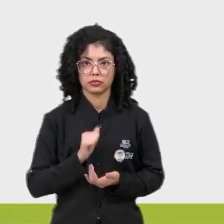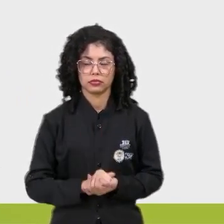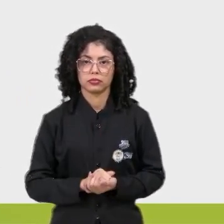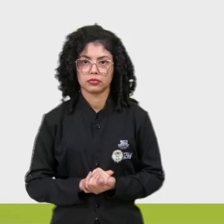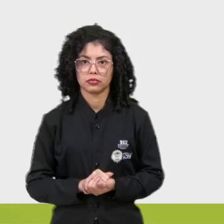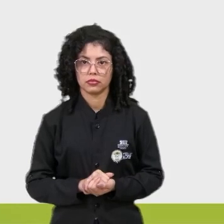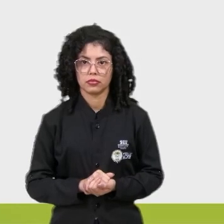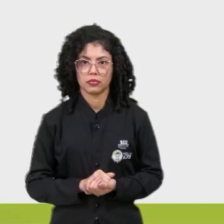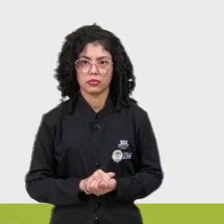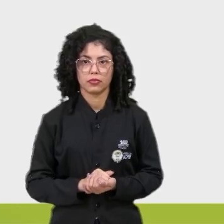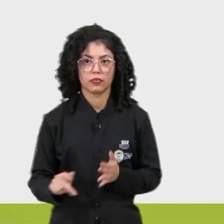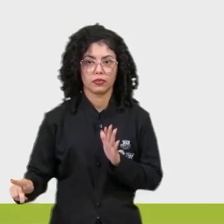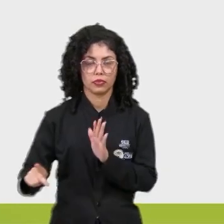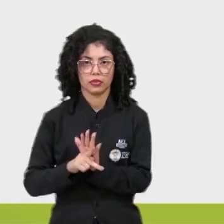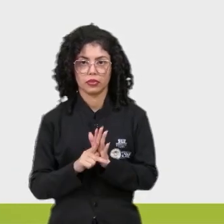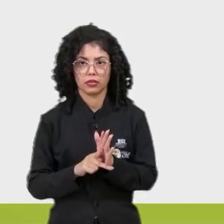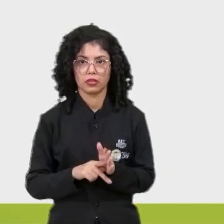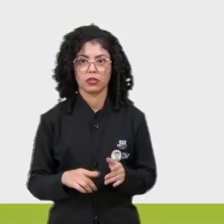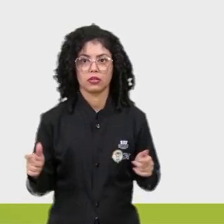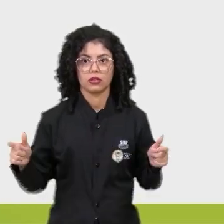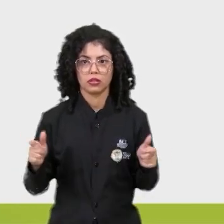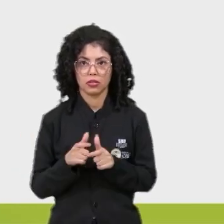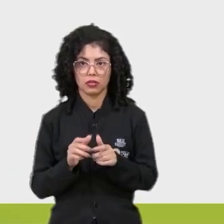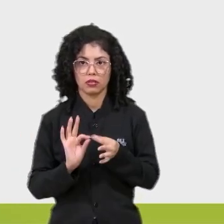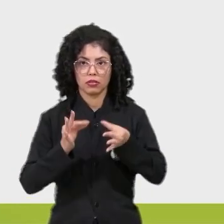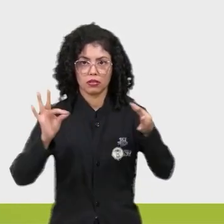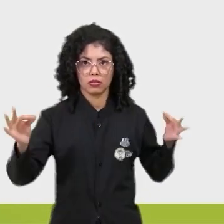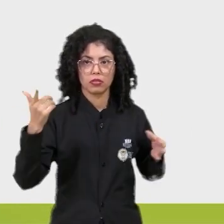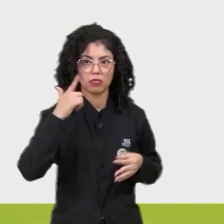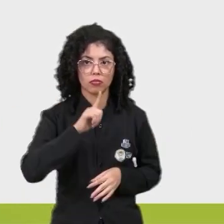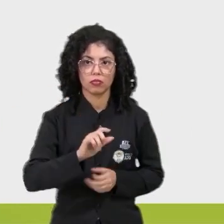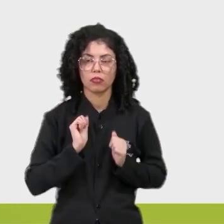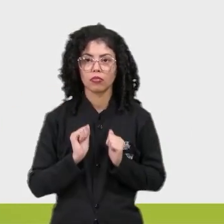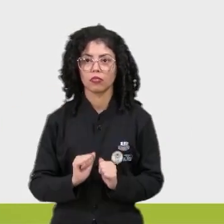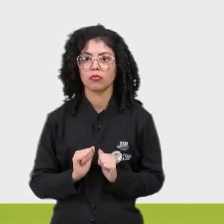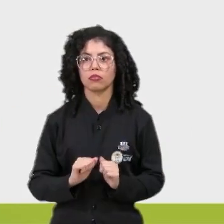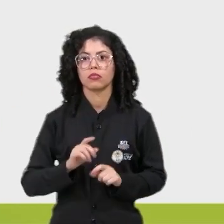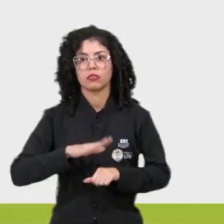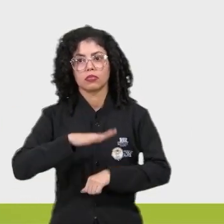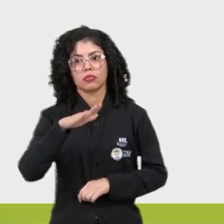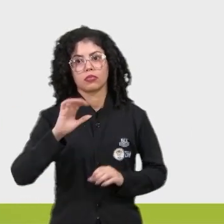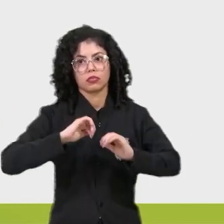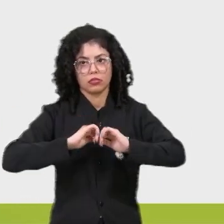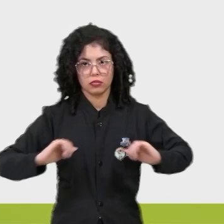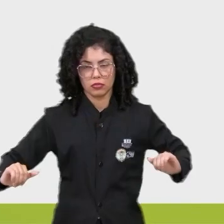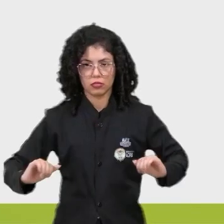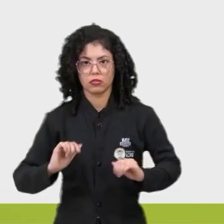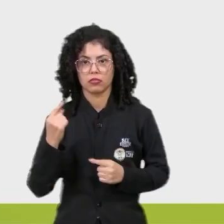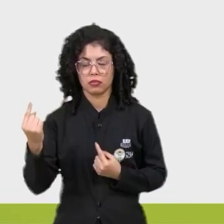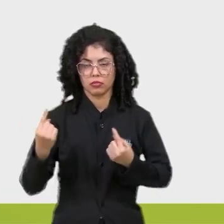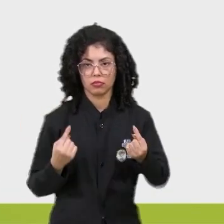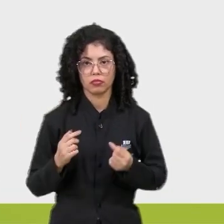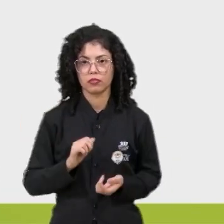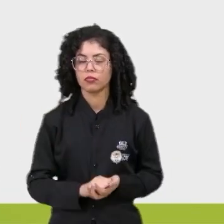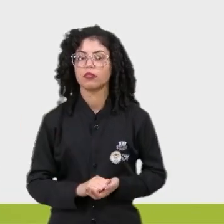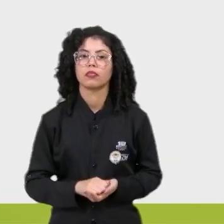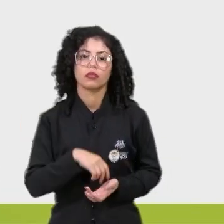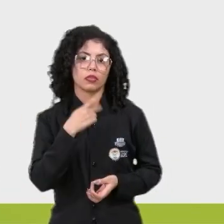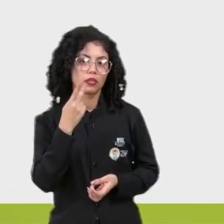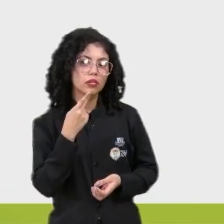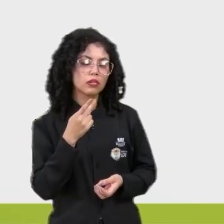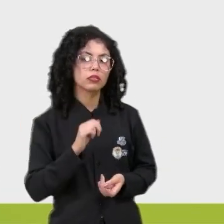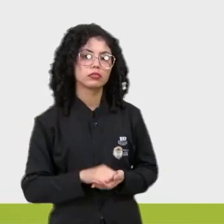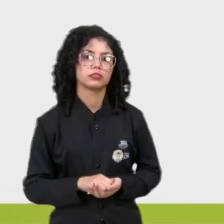interpermeadas. Interdependências de curto e longo alcance não podem mais ser separadas uma das outras. Então está dizendo assim,